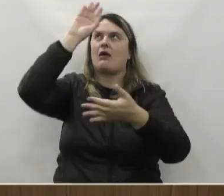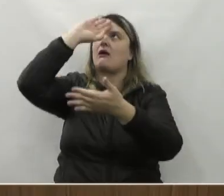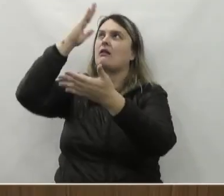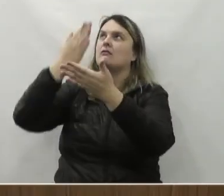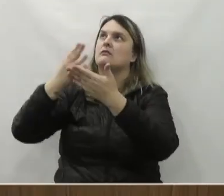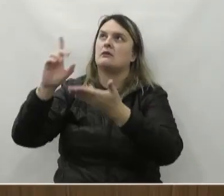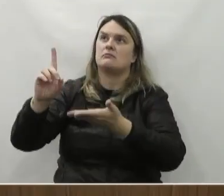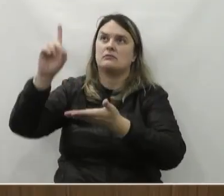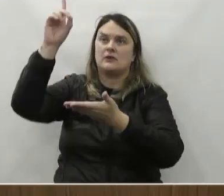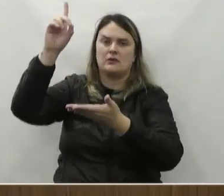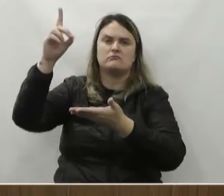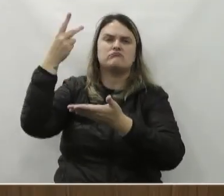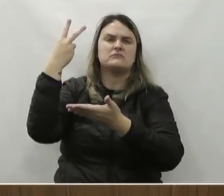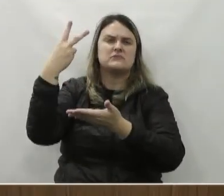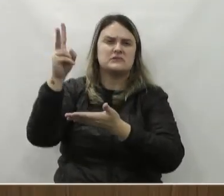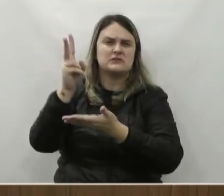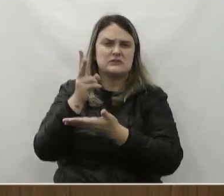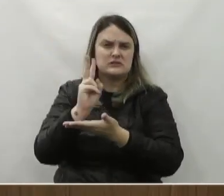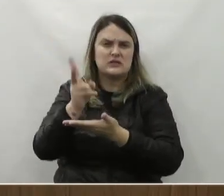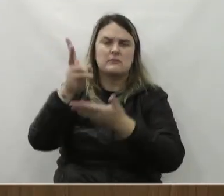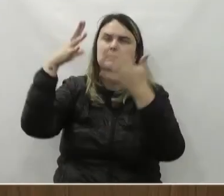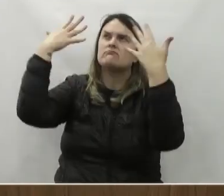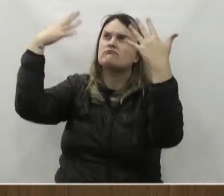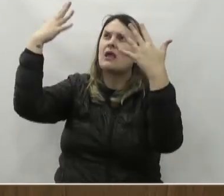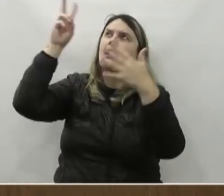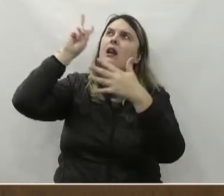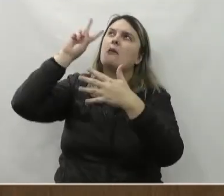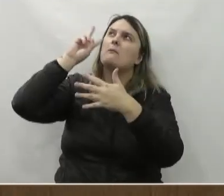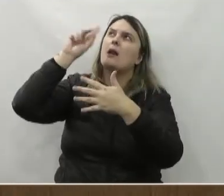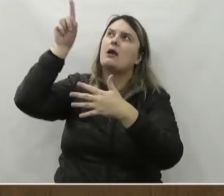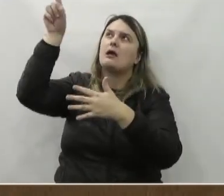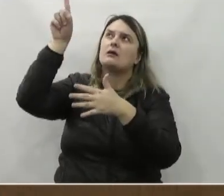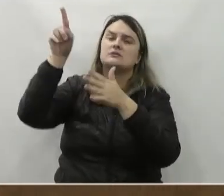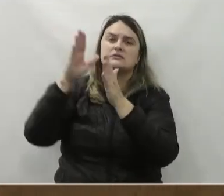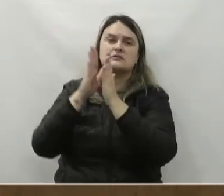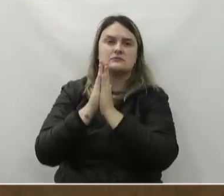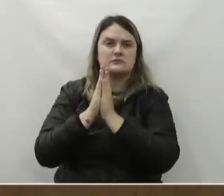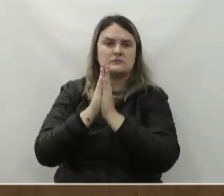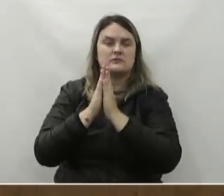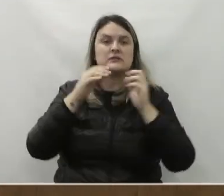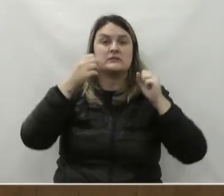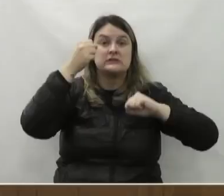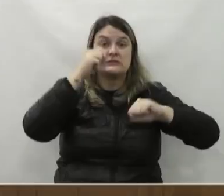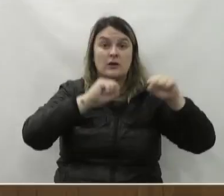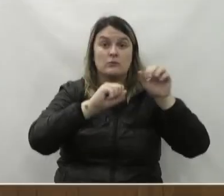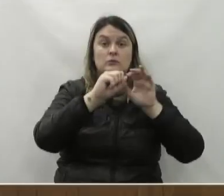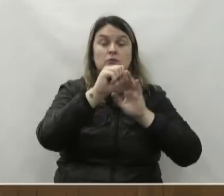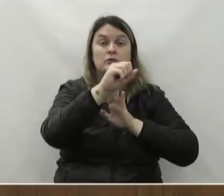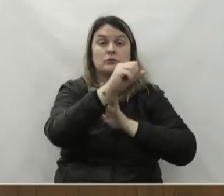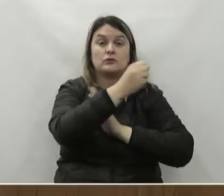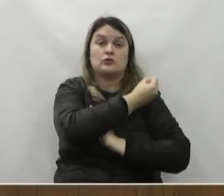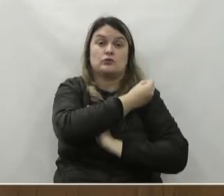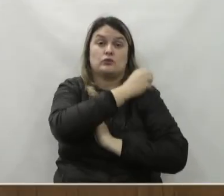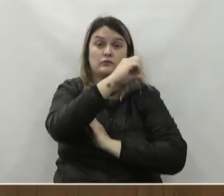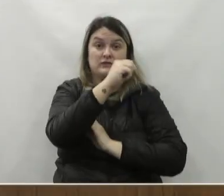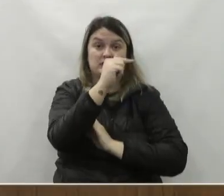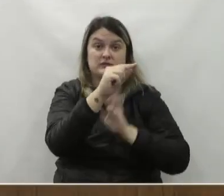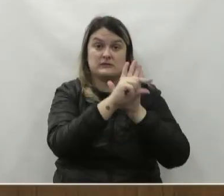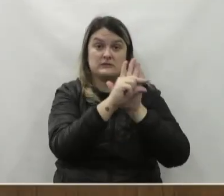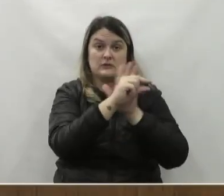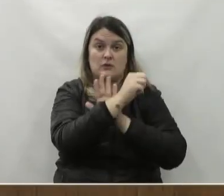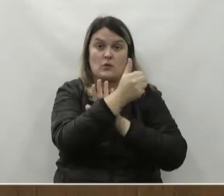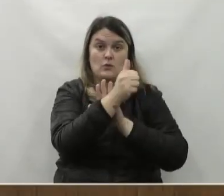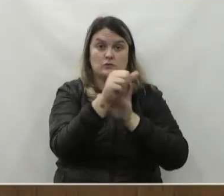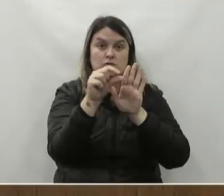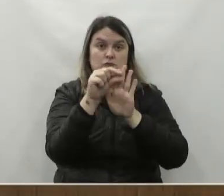dai louvores à memória das suas santidades. Salmos 97, versículos